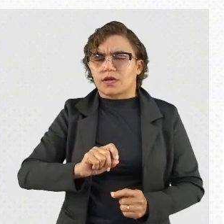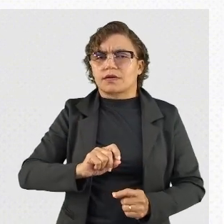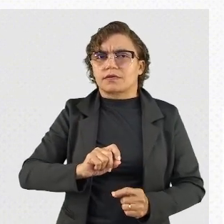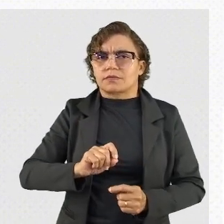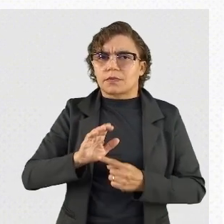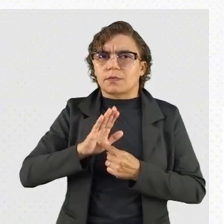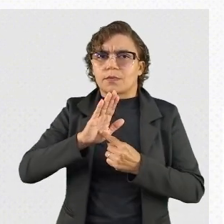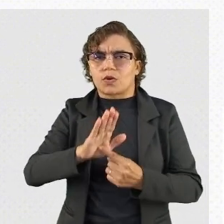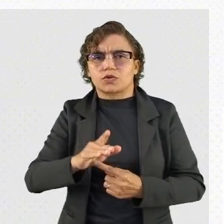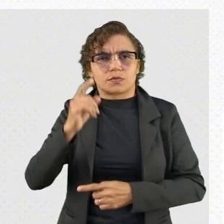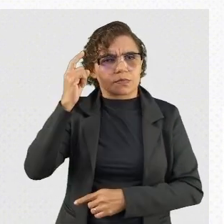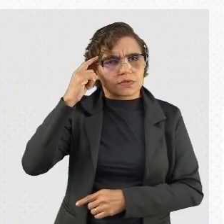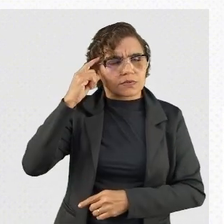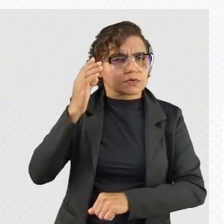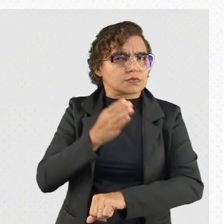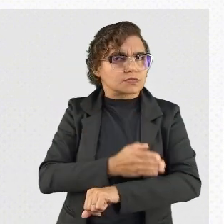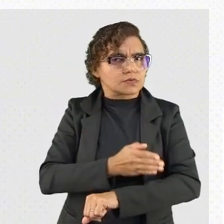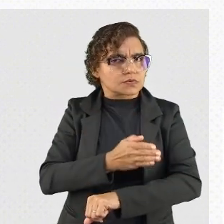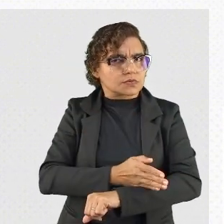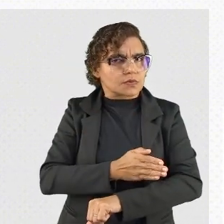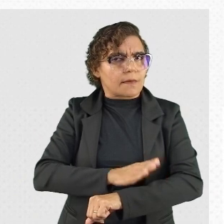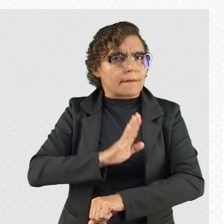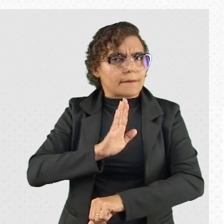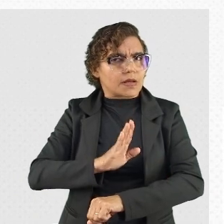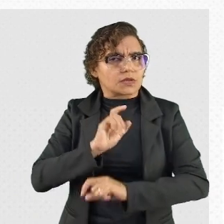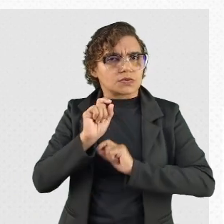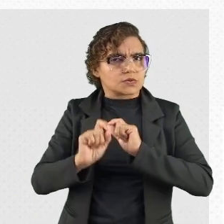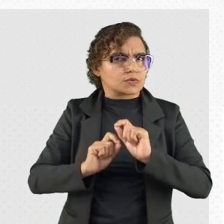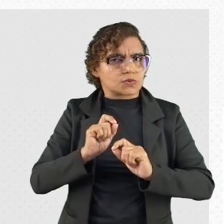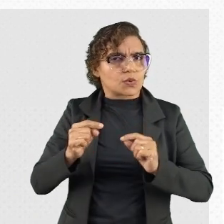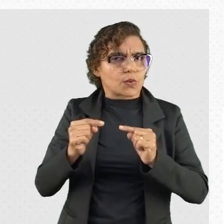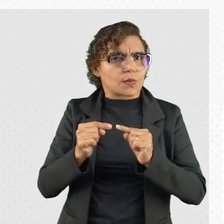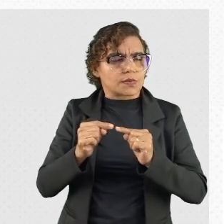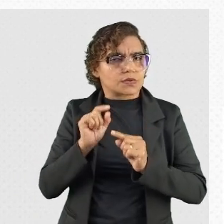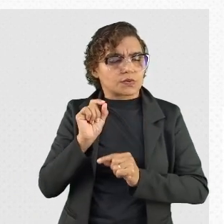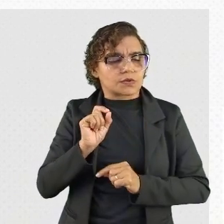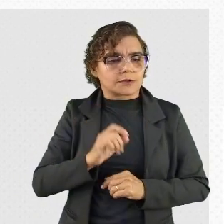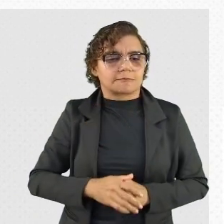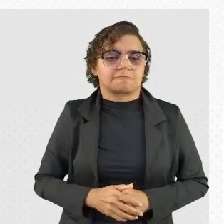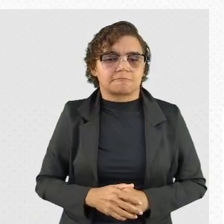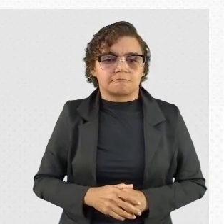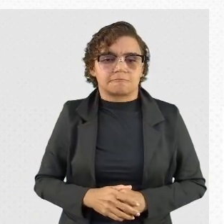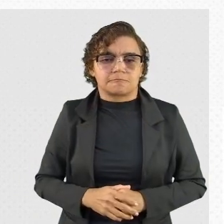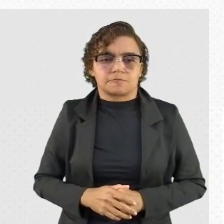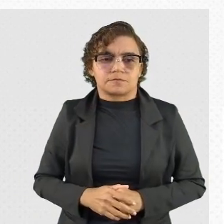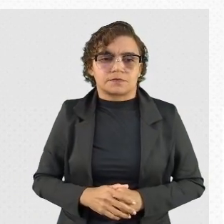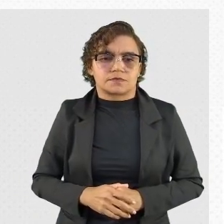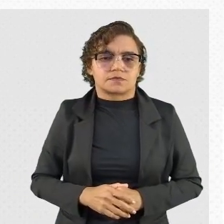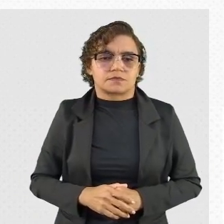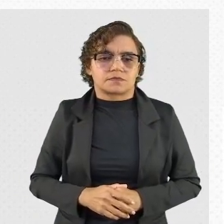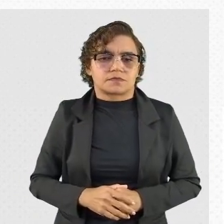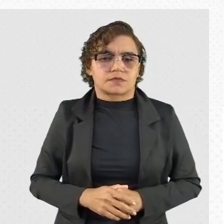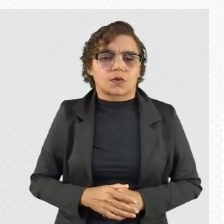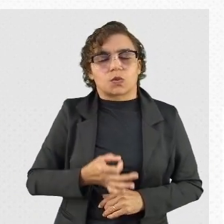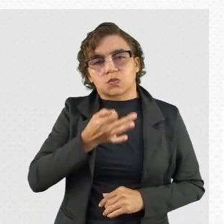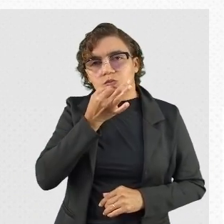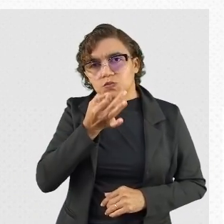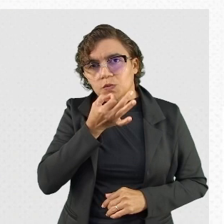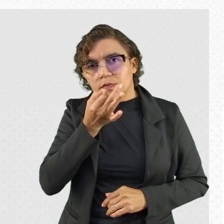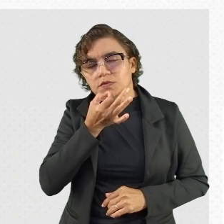pensamento medieval, cujo pressuposto é... Qual é o pressuposto, né,